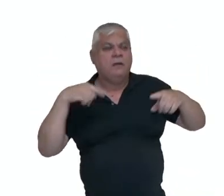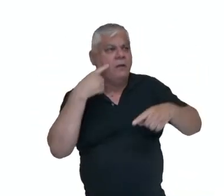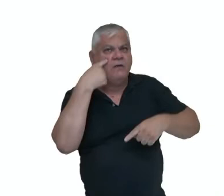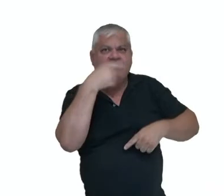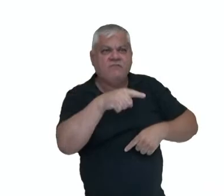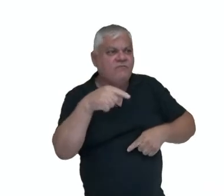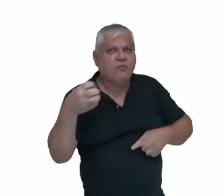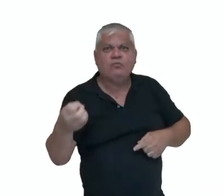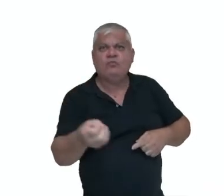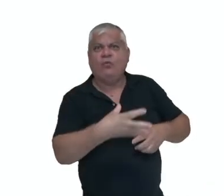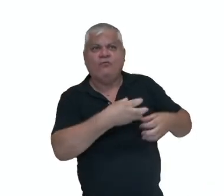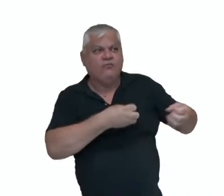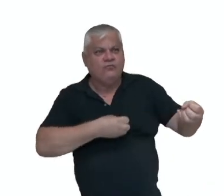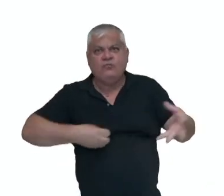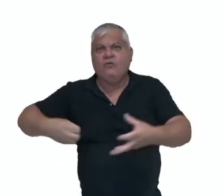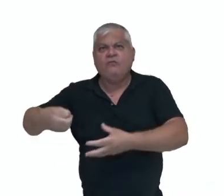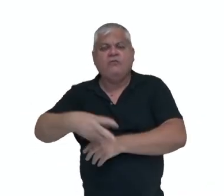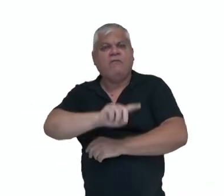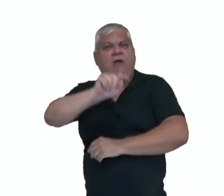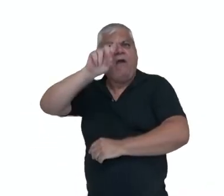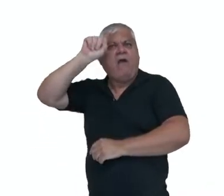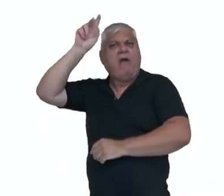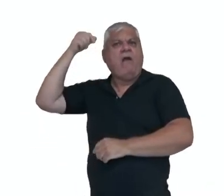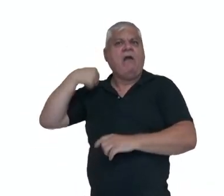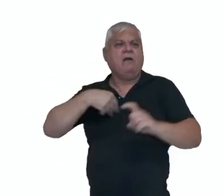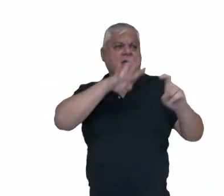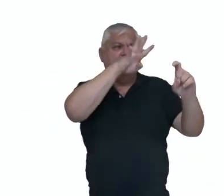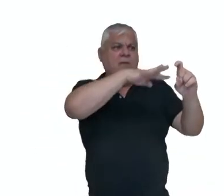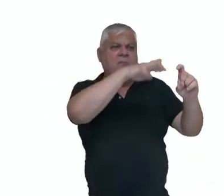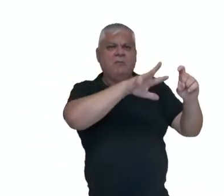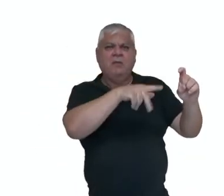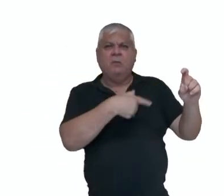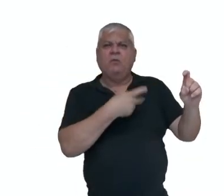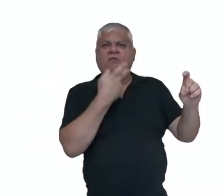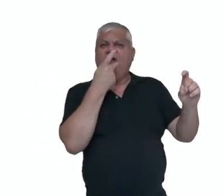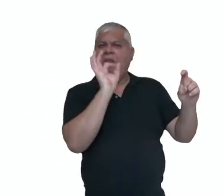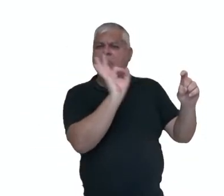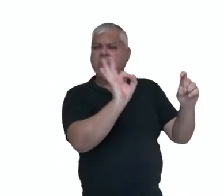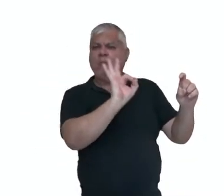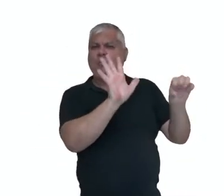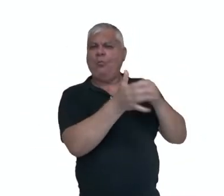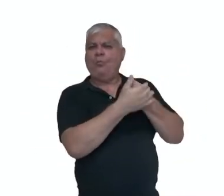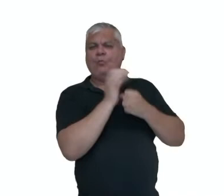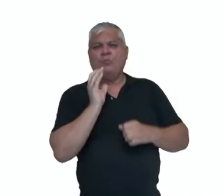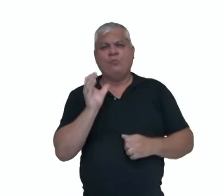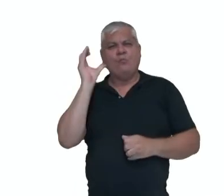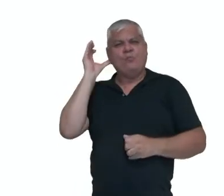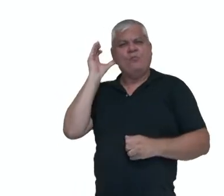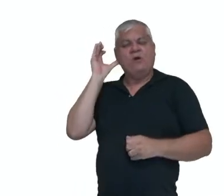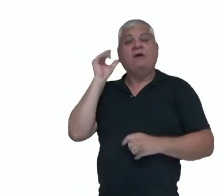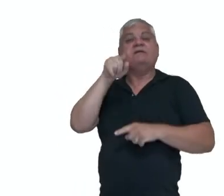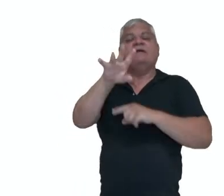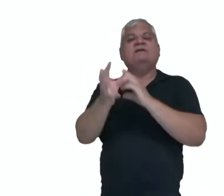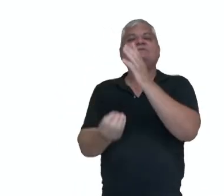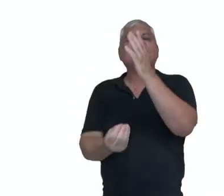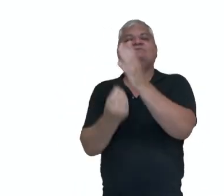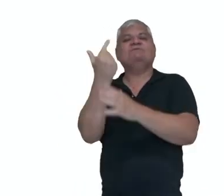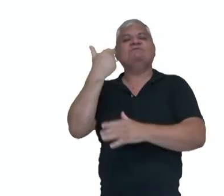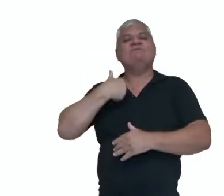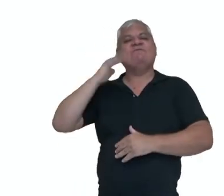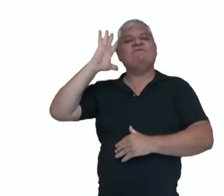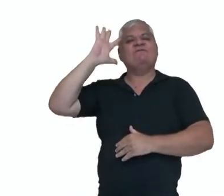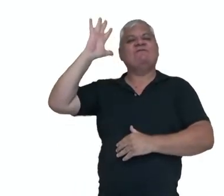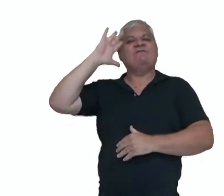sobre os lugares onde antes os mitos diziam serem habitados, né? Também contribuíram para o surgimento da